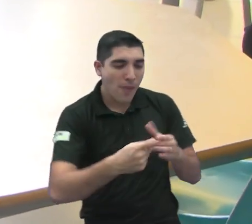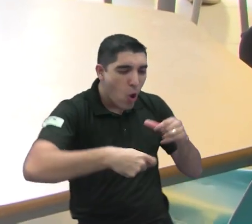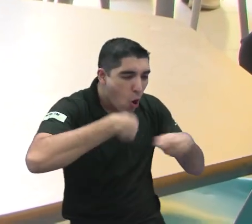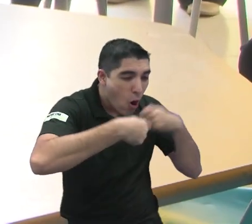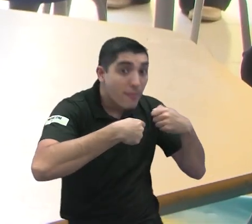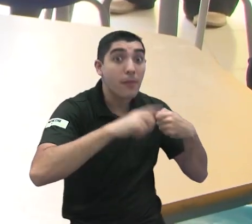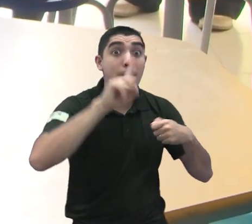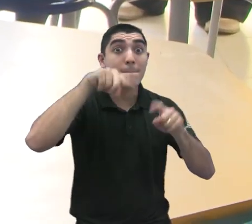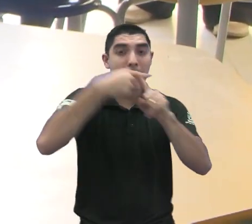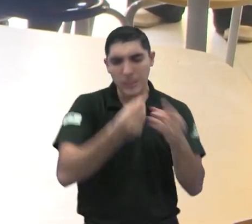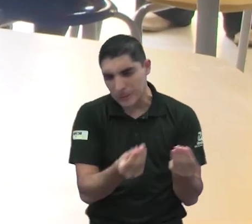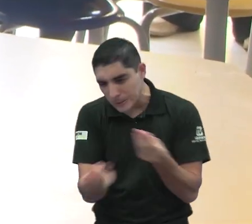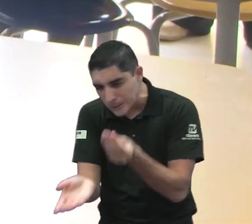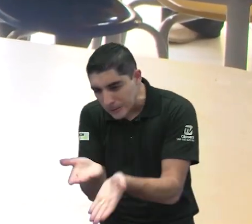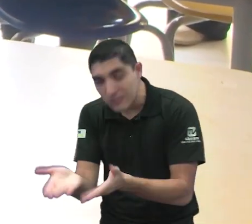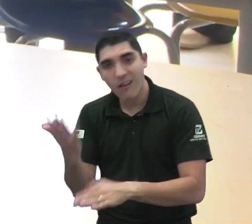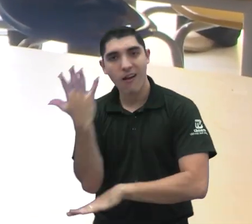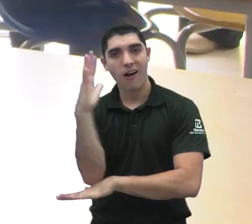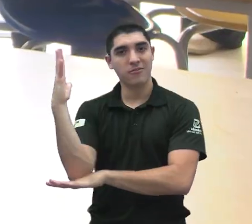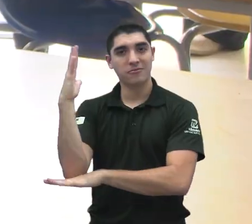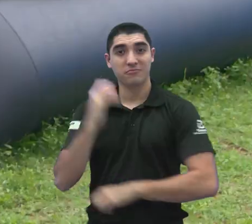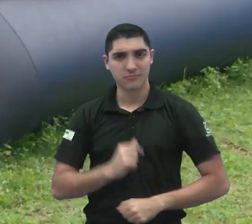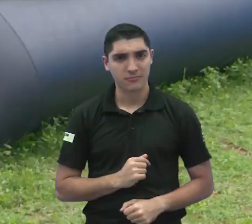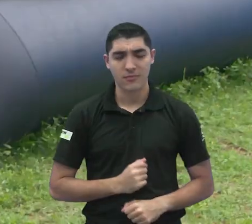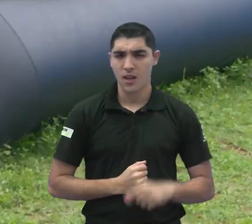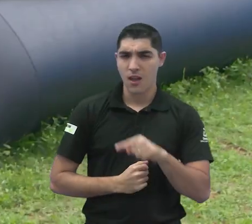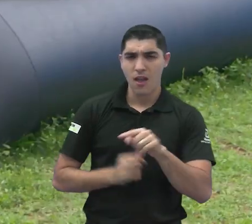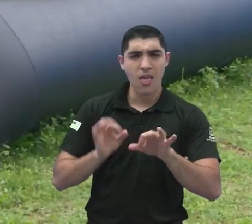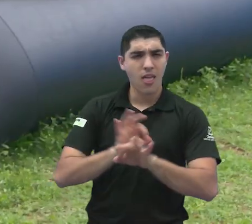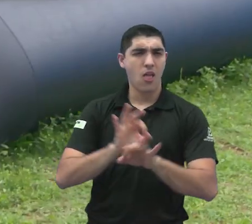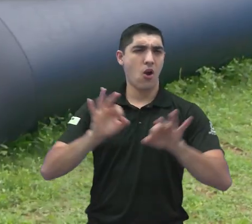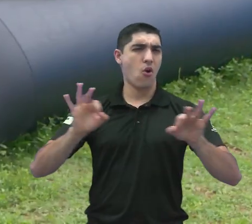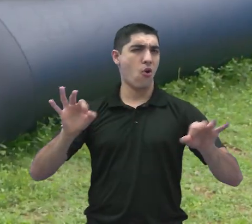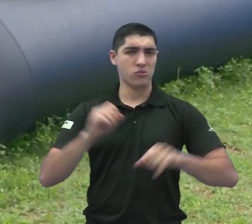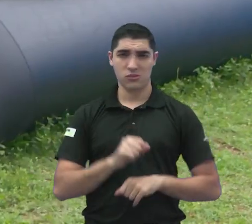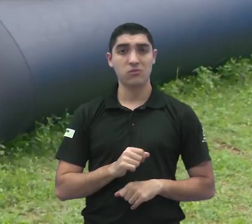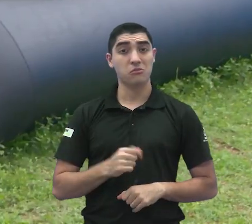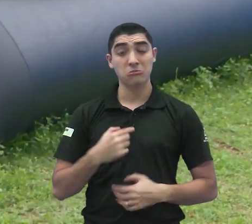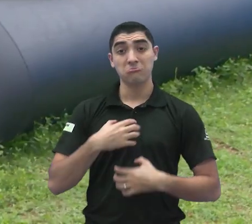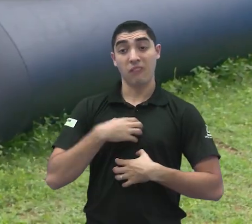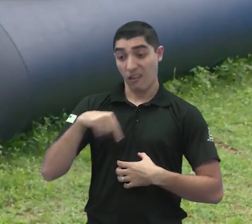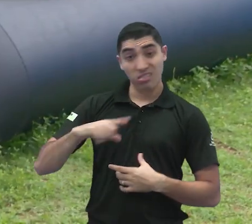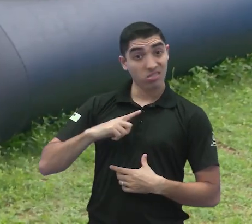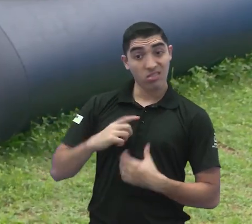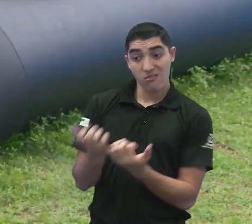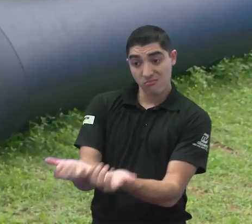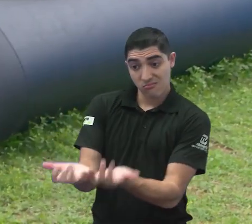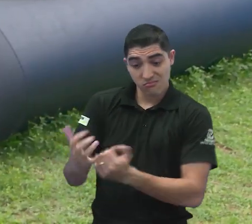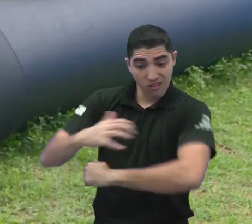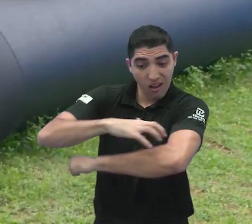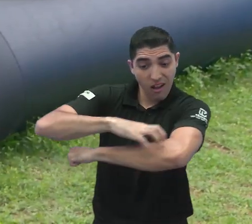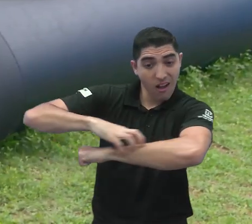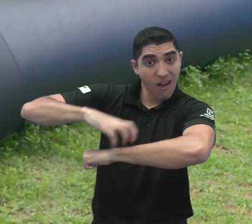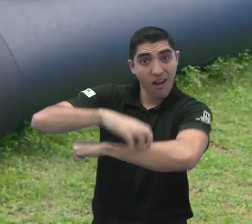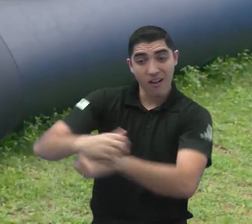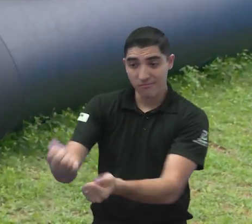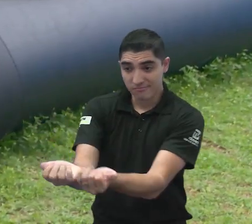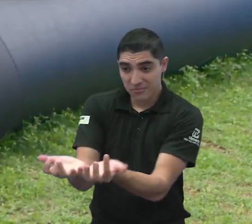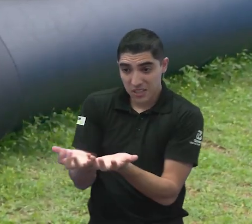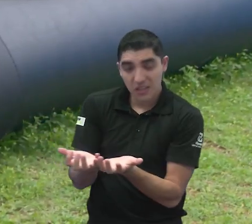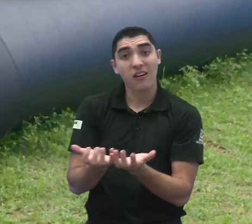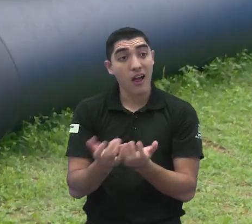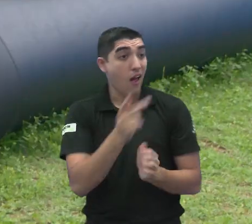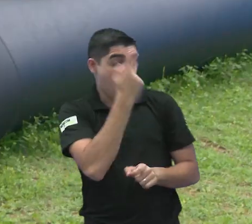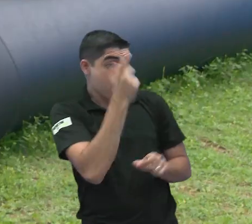e termina em mais arborização. Excelente mesmo, né? Vem só para somar. Nós já temos uma horta na escola,